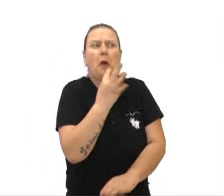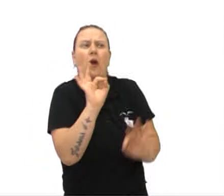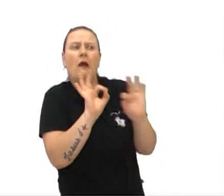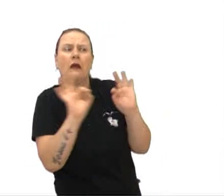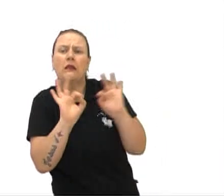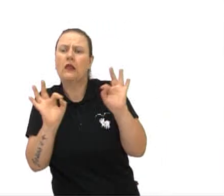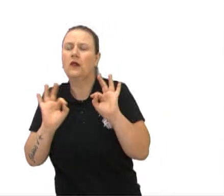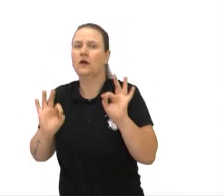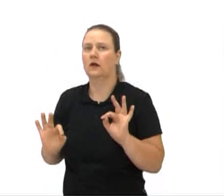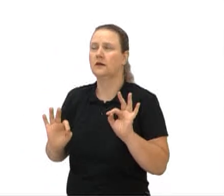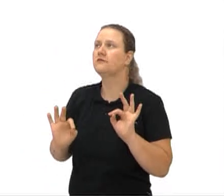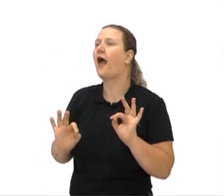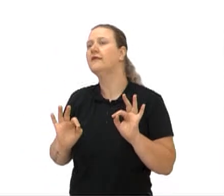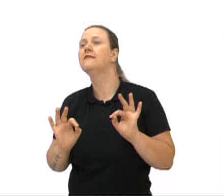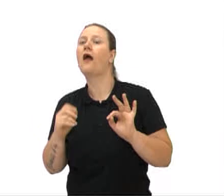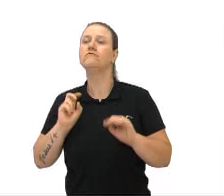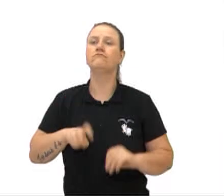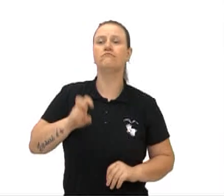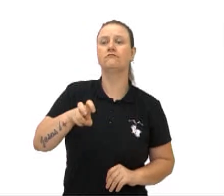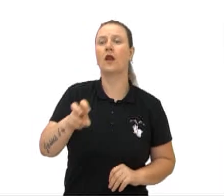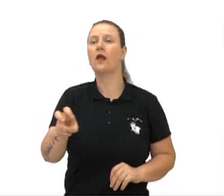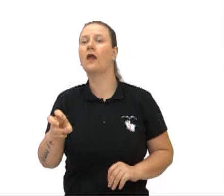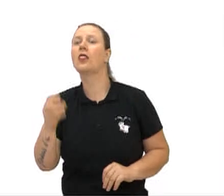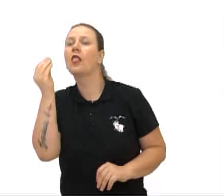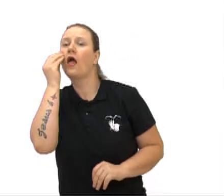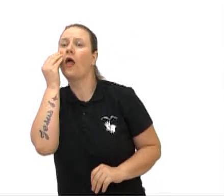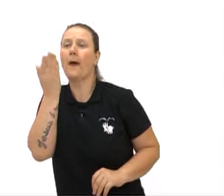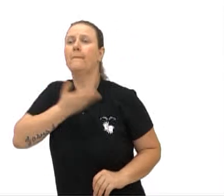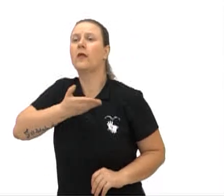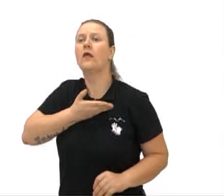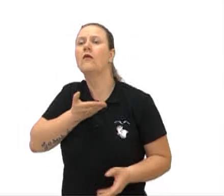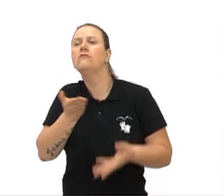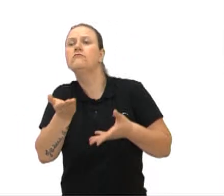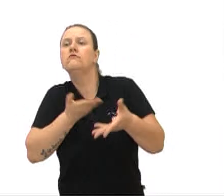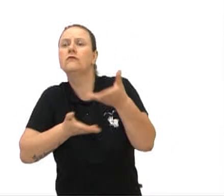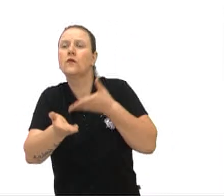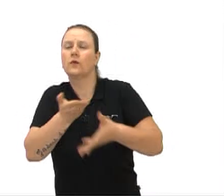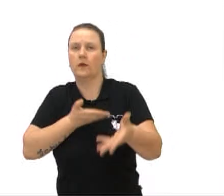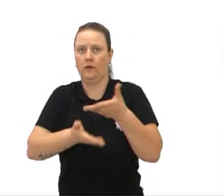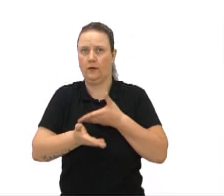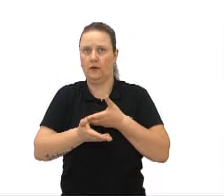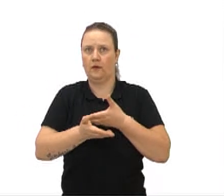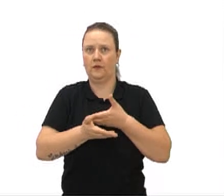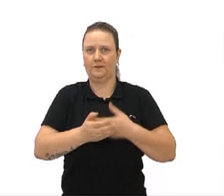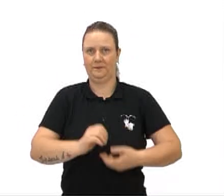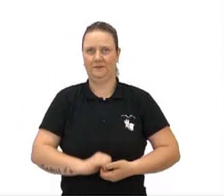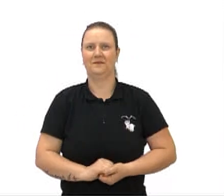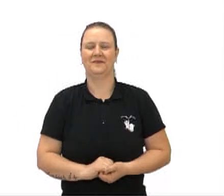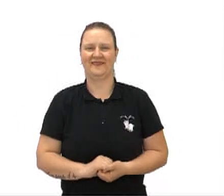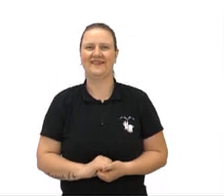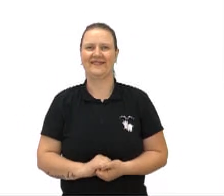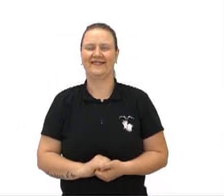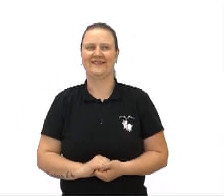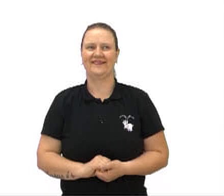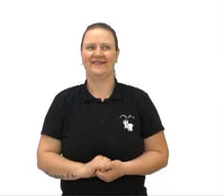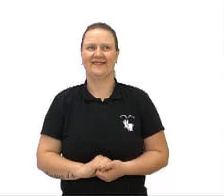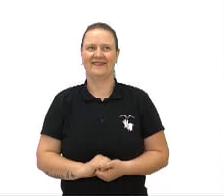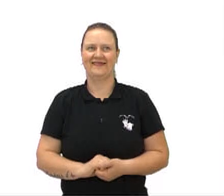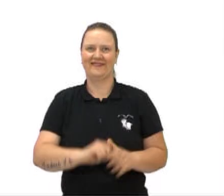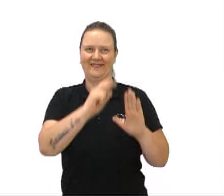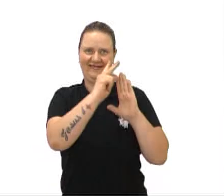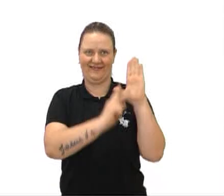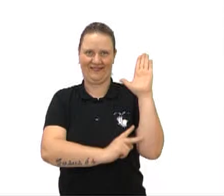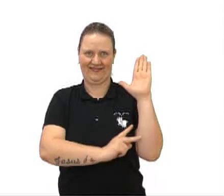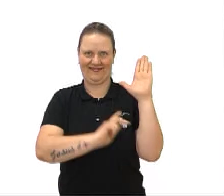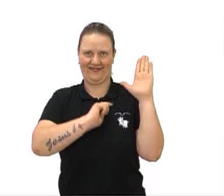fazer amizades e se dirige à menina que está ao lado da biblioteca. Hola, buenos días, ¿cómo te llamas?